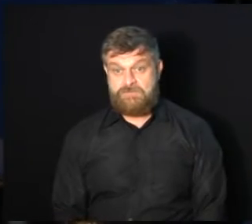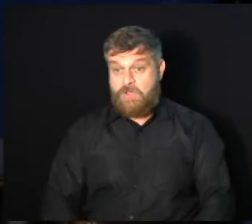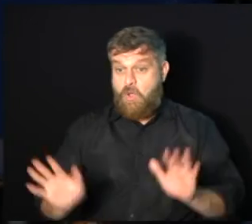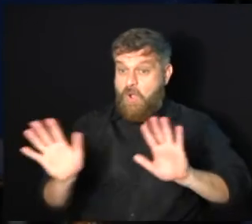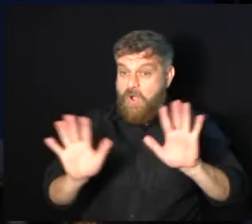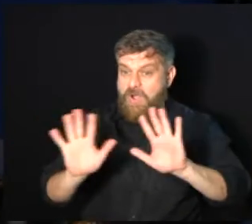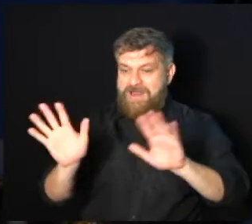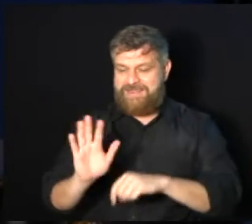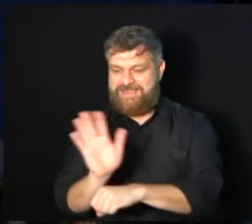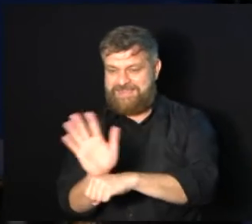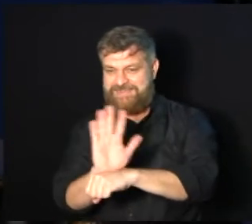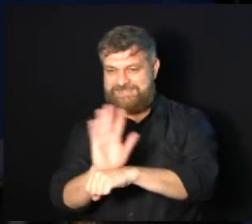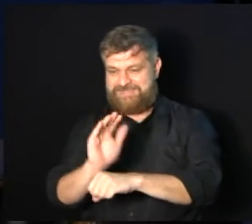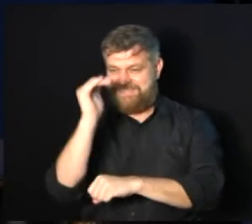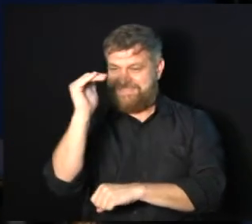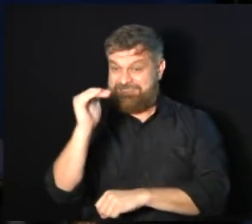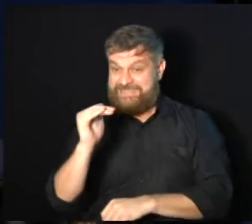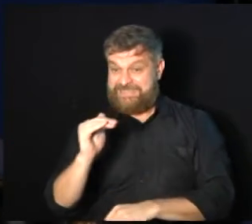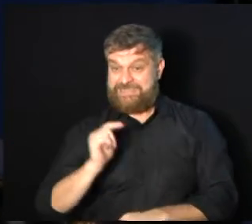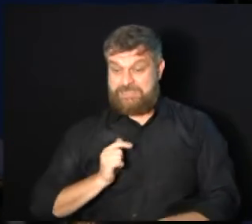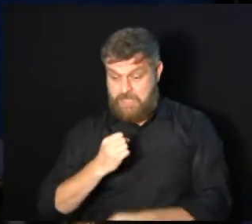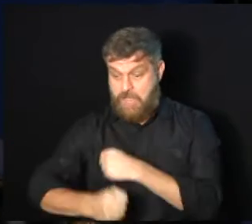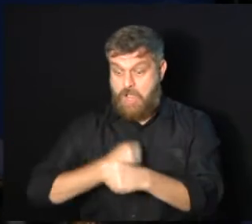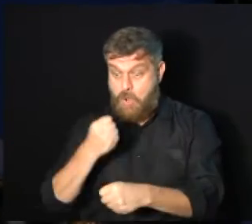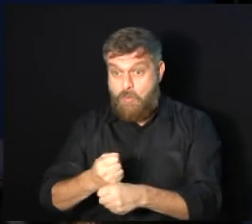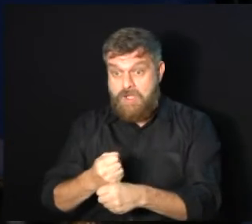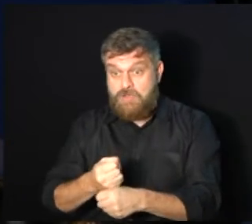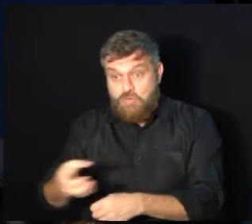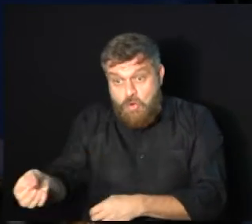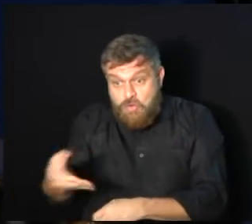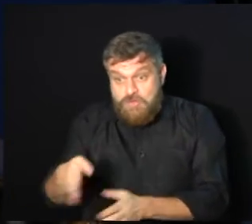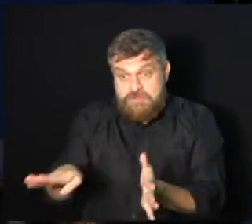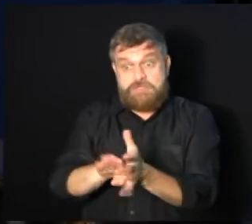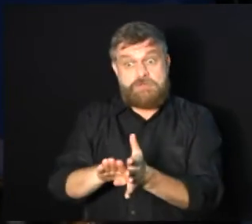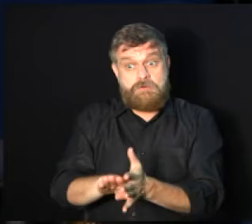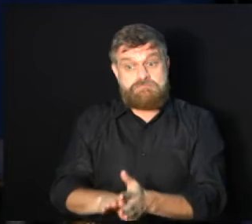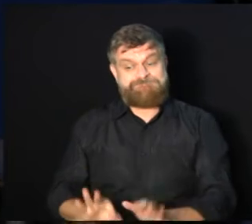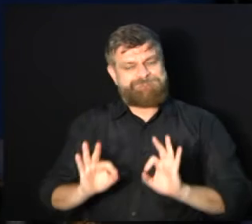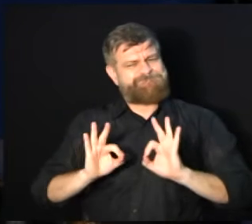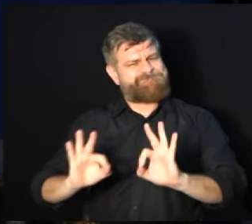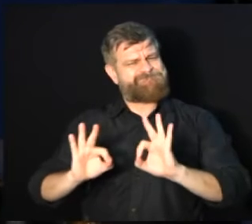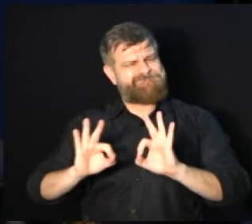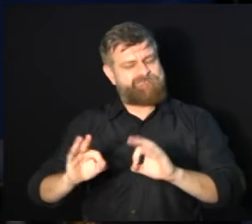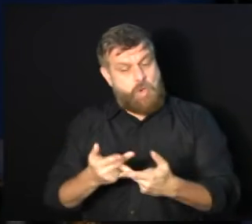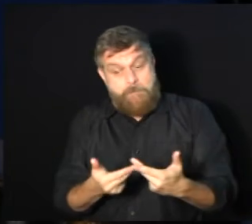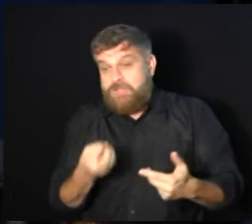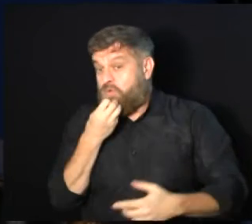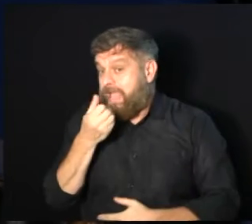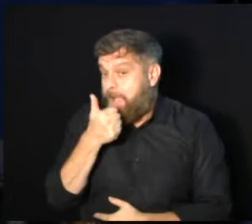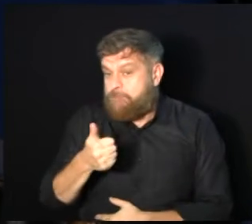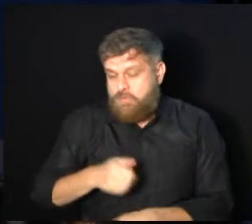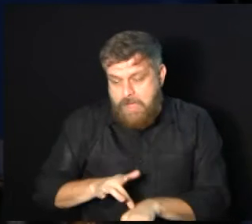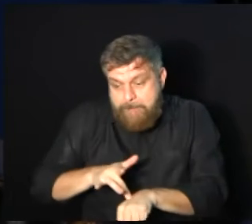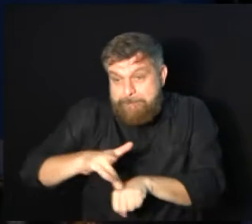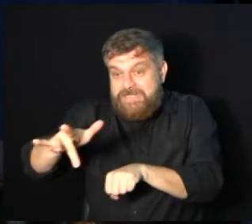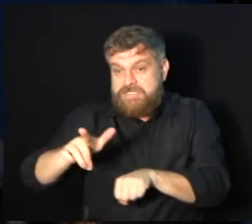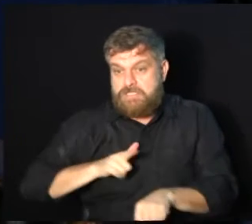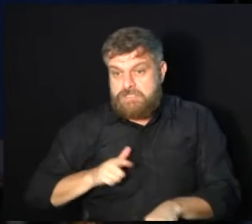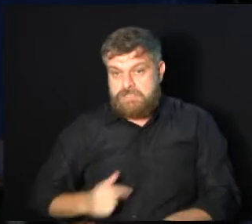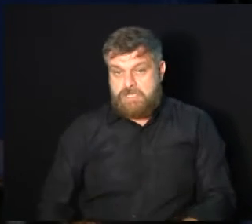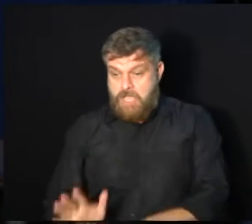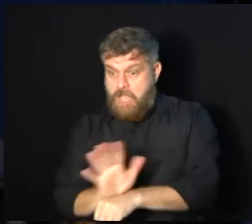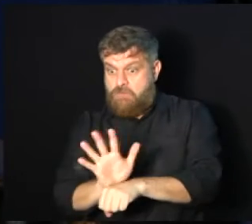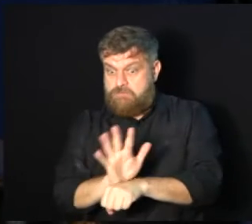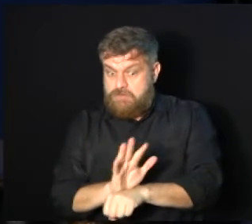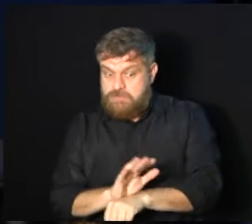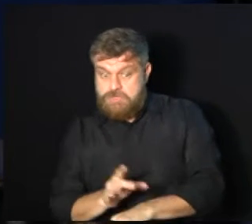Olá, Agenda Cinema no ar, e olha só, 2020 chegou, o ano promete, tem muita coisa boa. E a primeira dica é um filme de